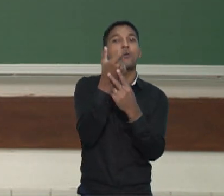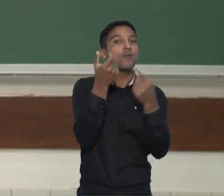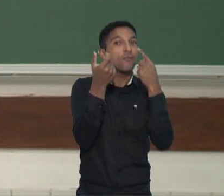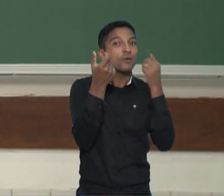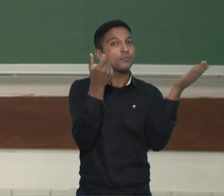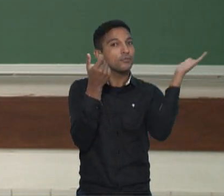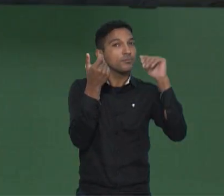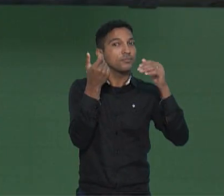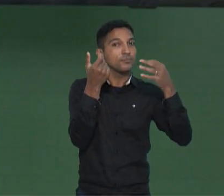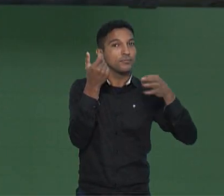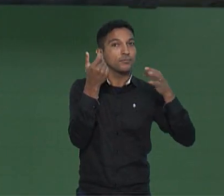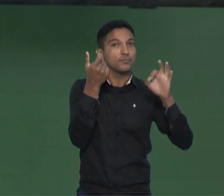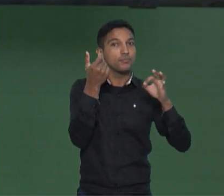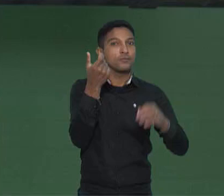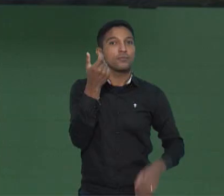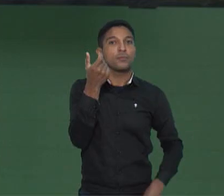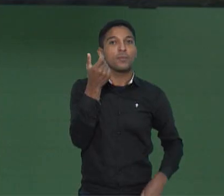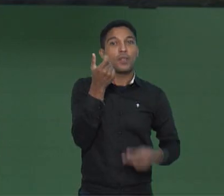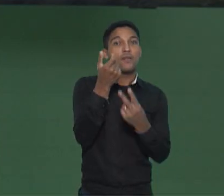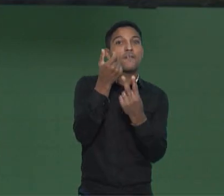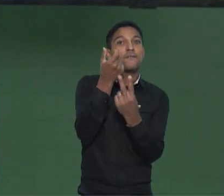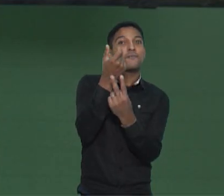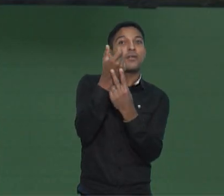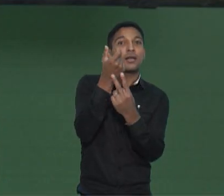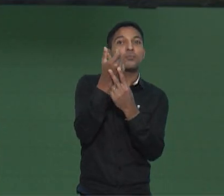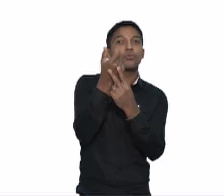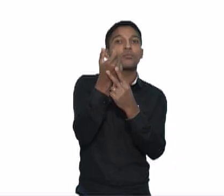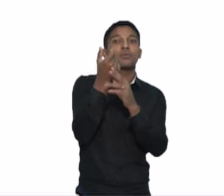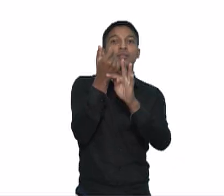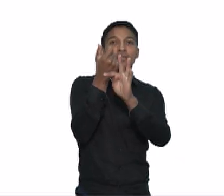Classificou esses 3 verbos? Então vamos para a correção.